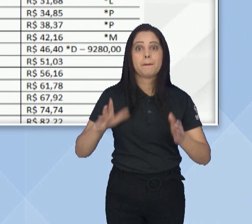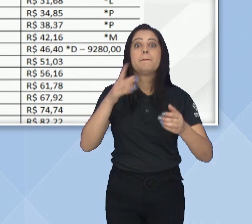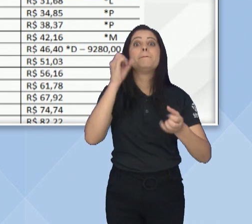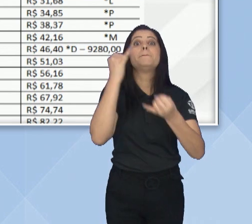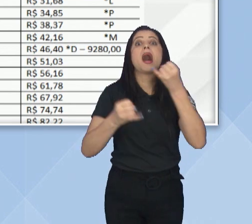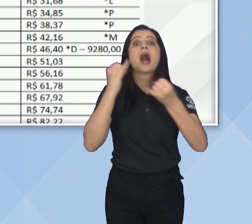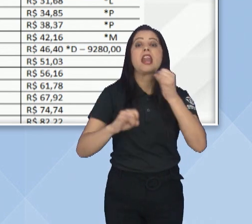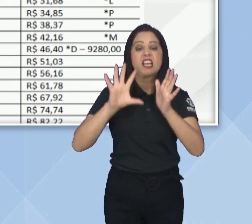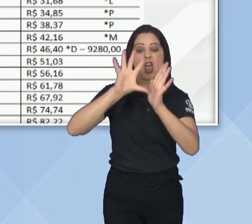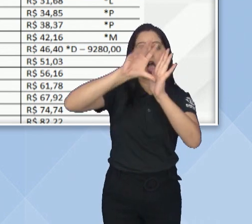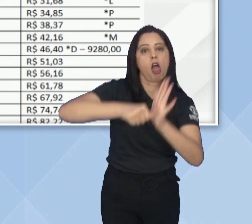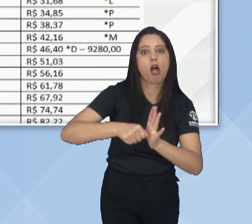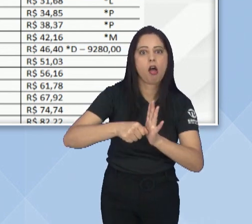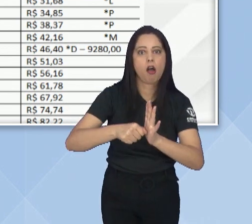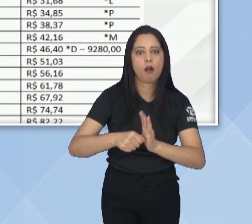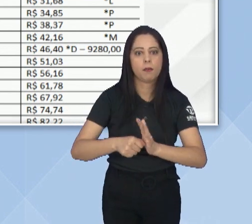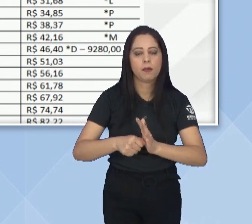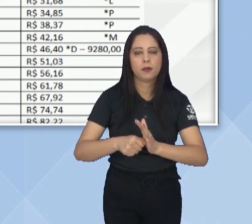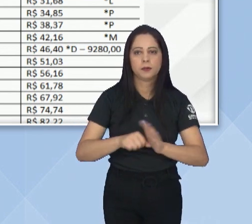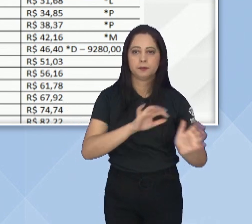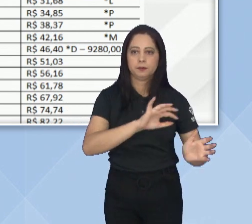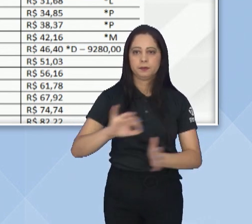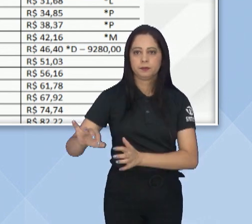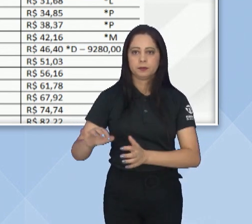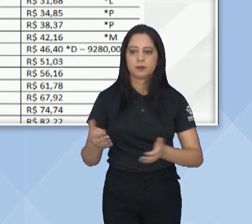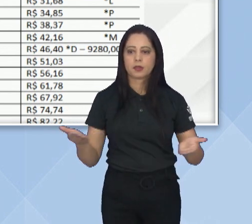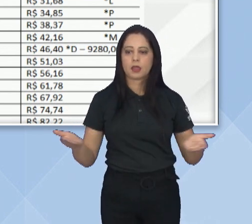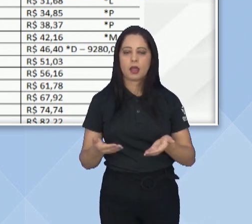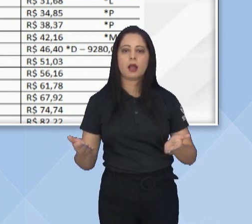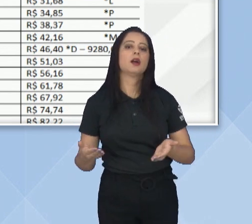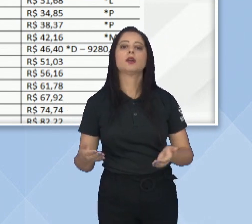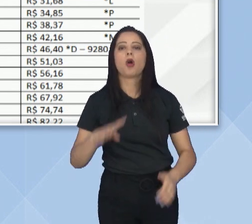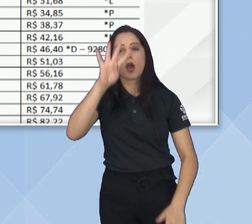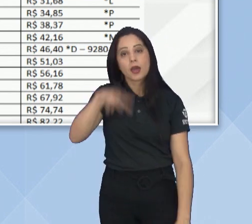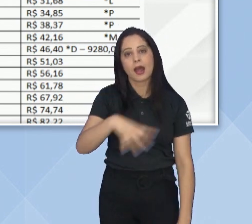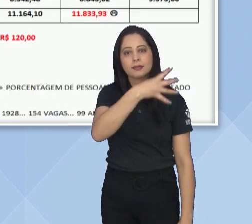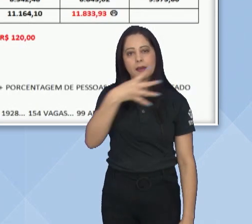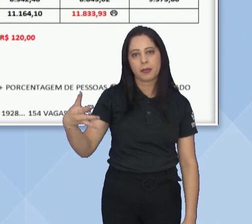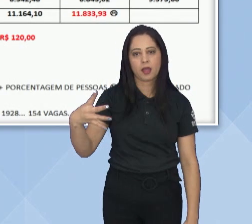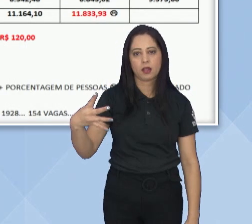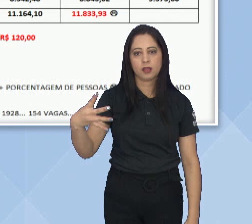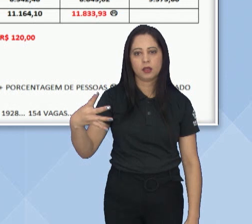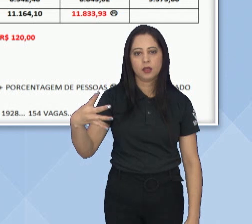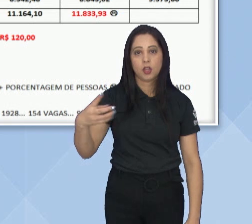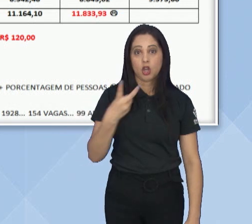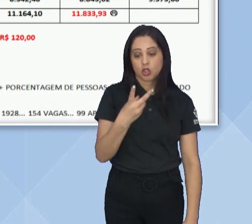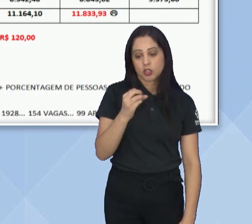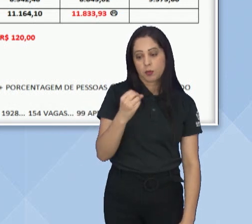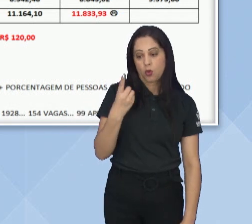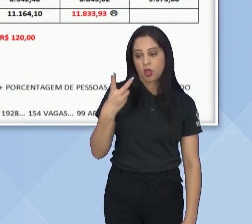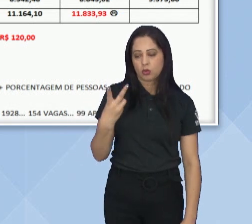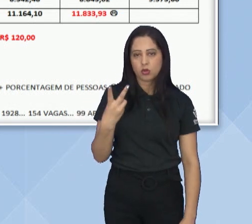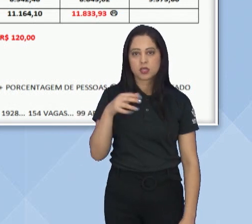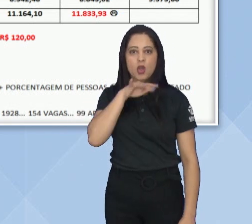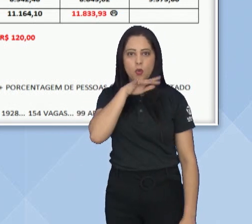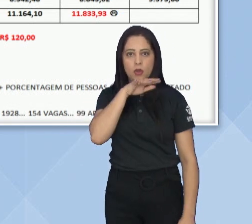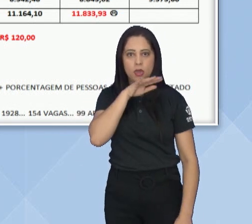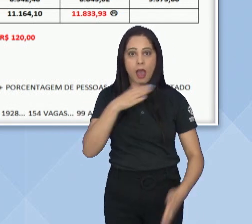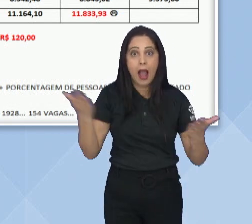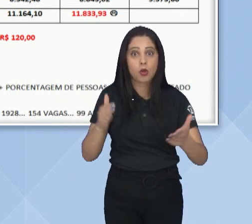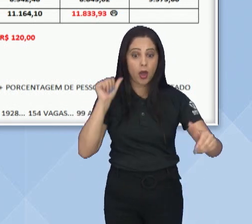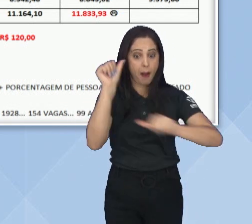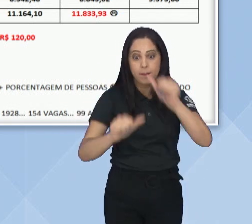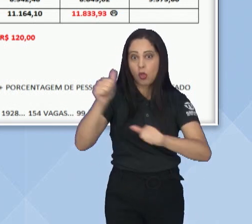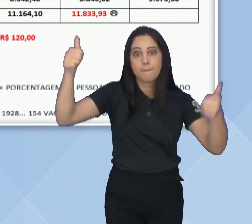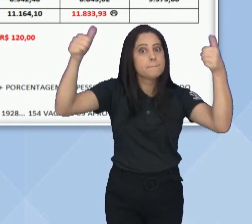Agora, do plano novo, a próxima tabela. O que já era ruim desde 2012 ficou pior, porque o professor